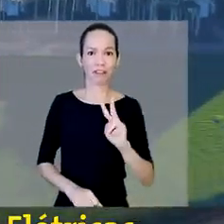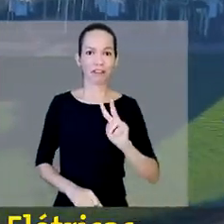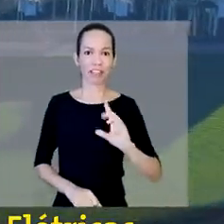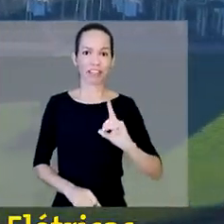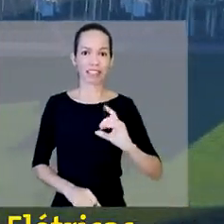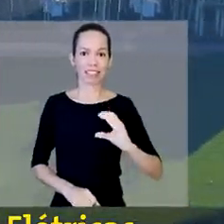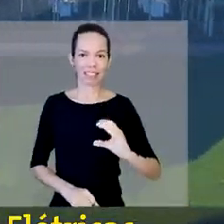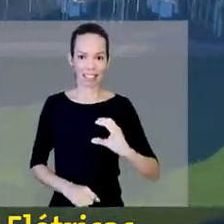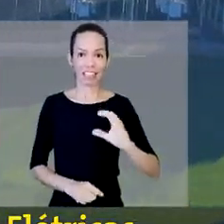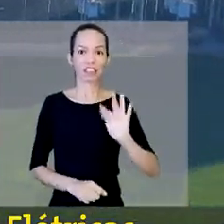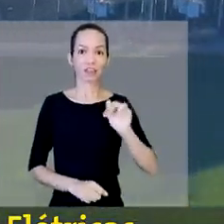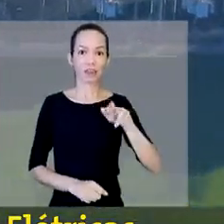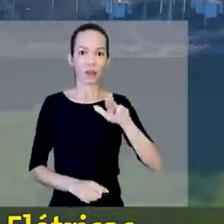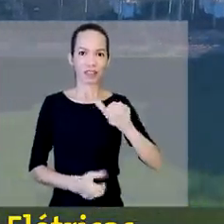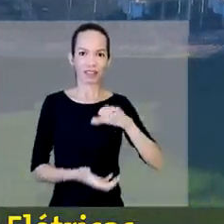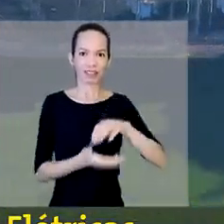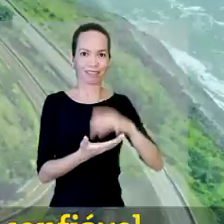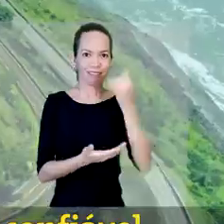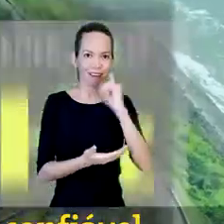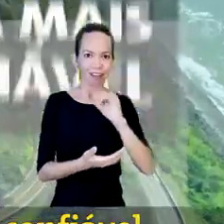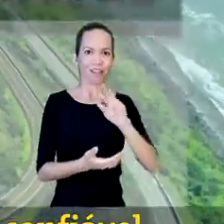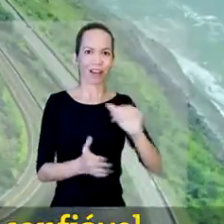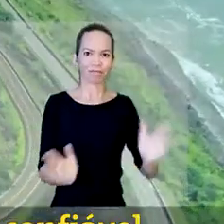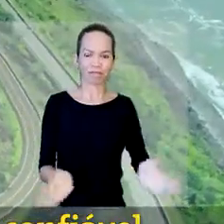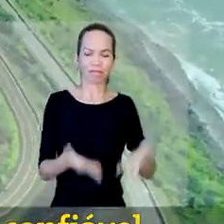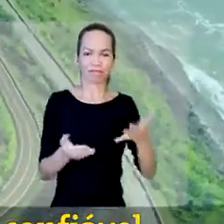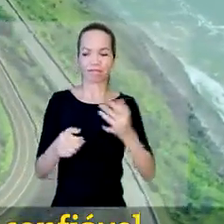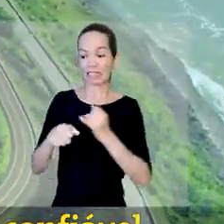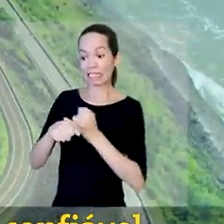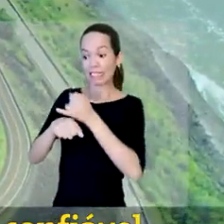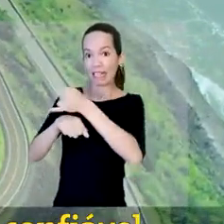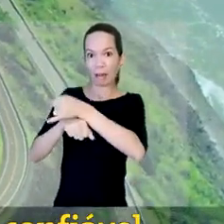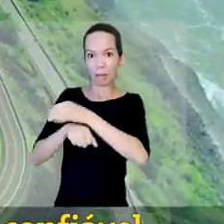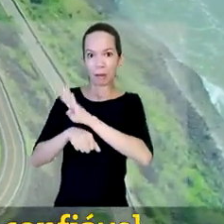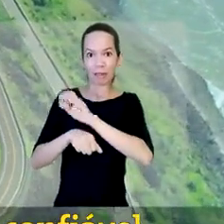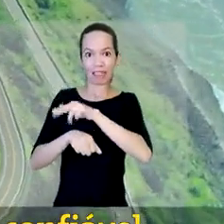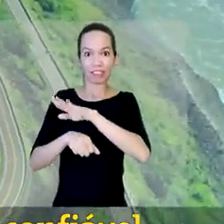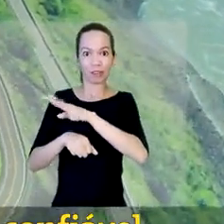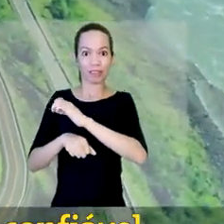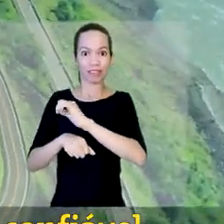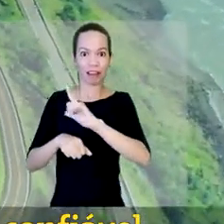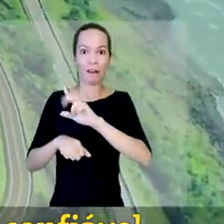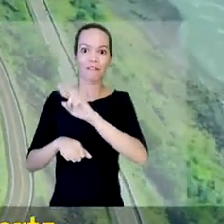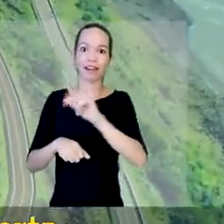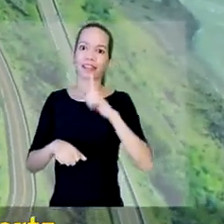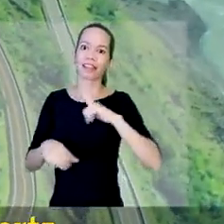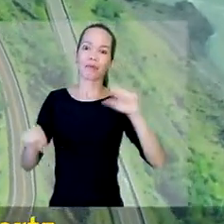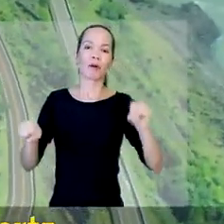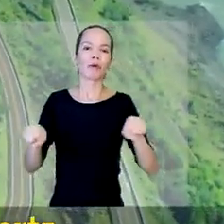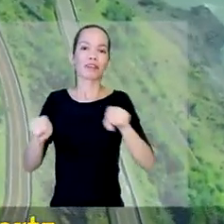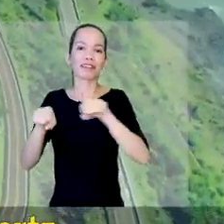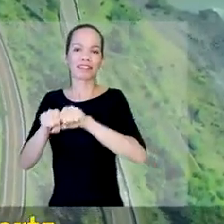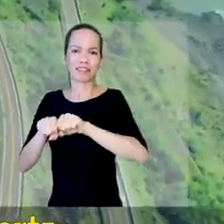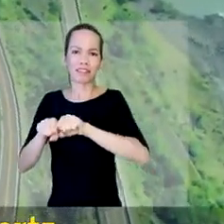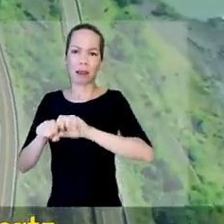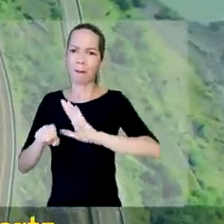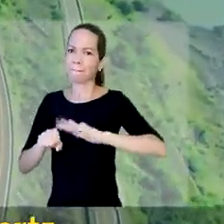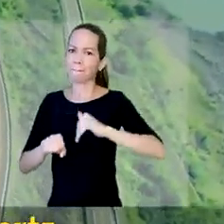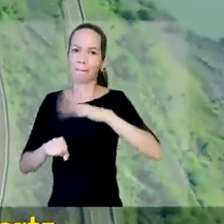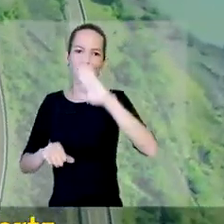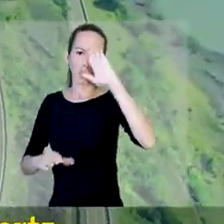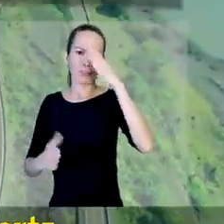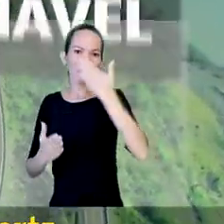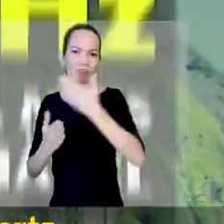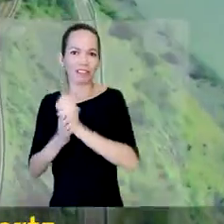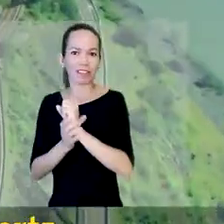HVDC de Furnas Centrais Elétricas. Itaipu Binacional vai ter uma conexão ainda mais confiável para a entrega de sua energia gerada